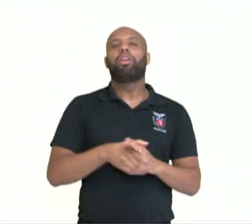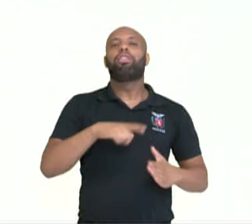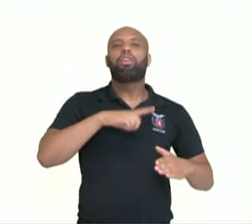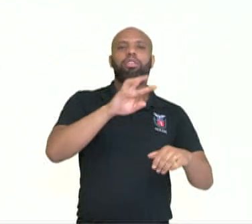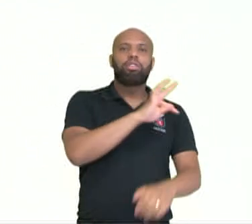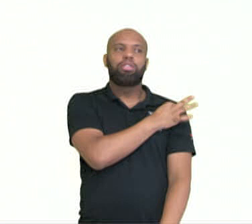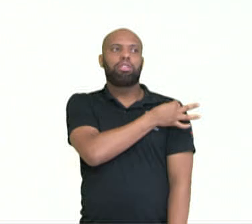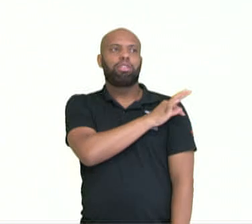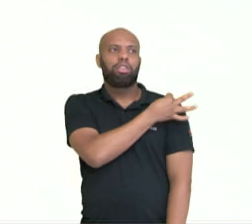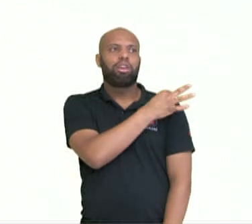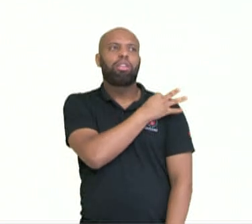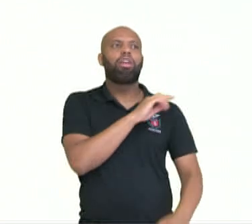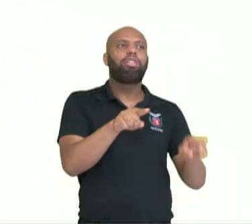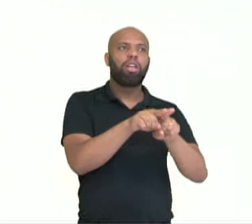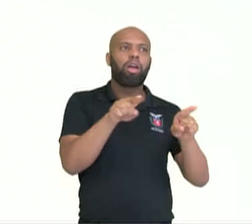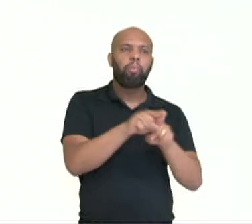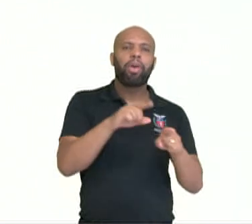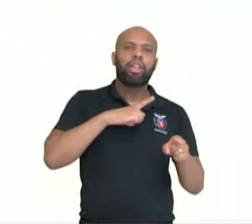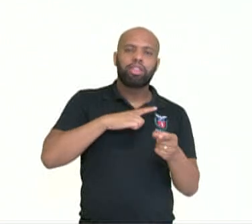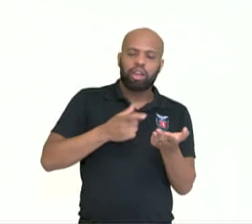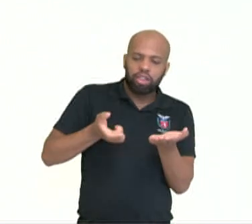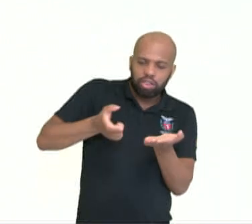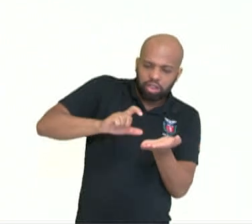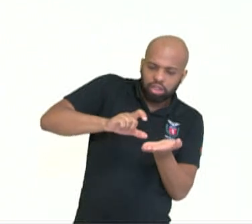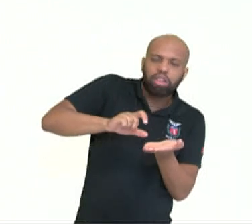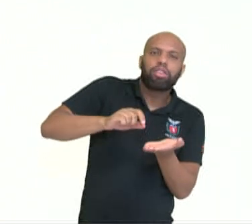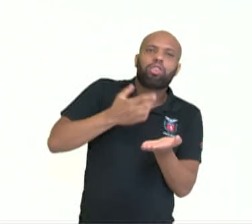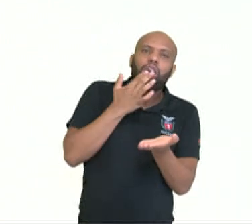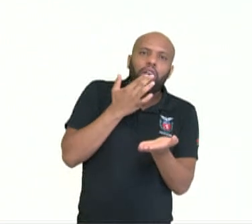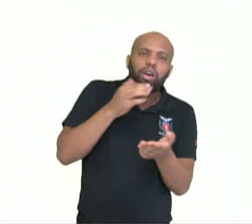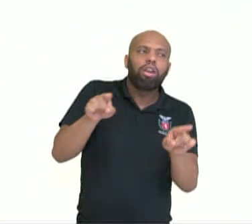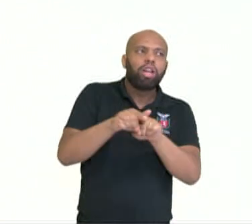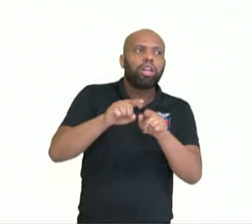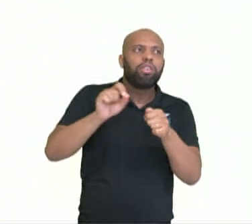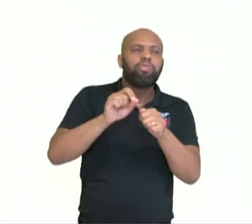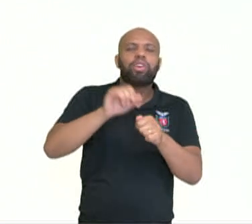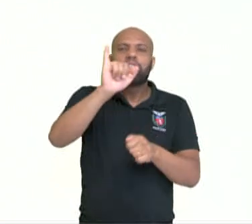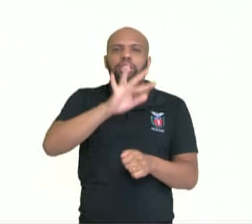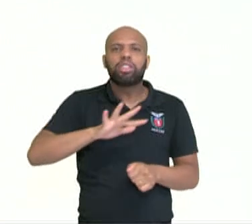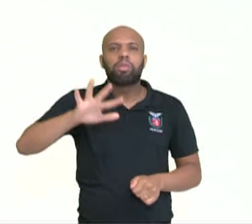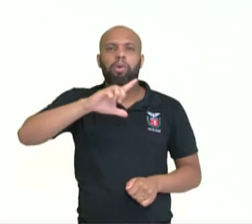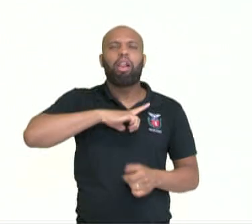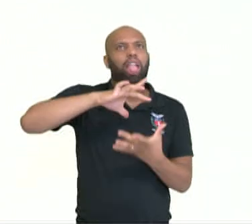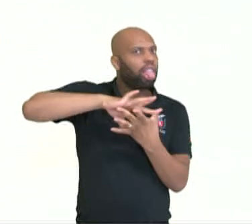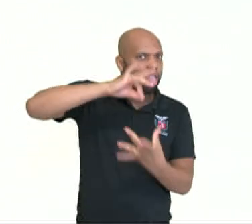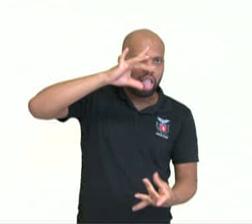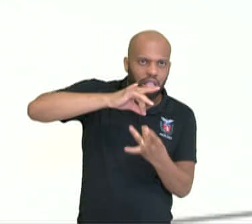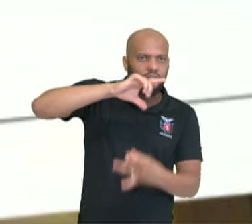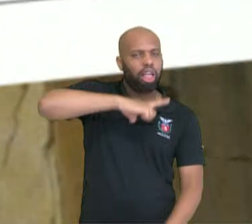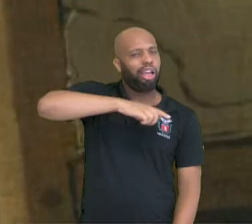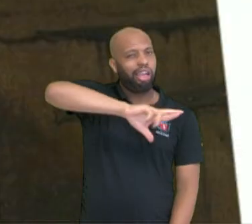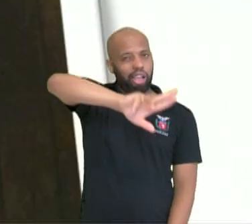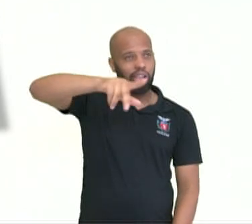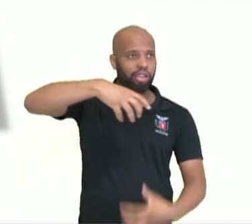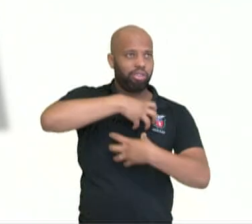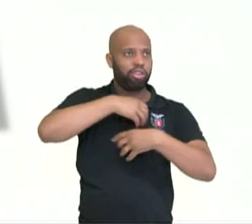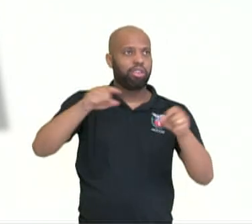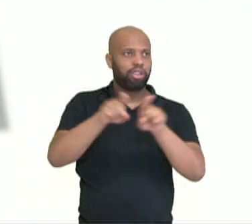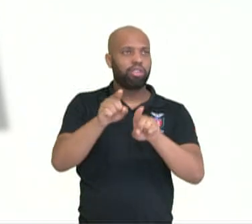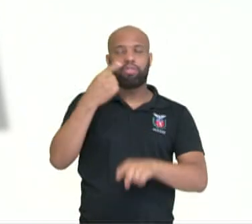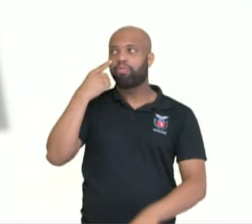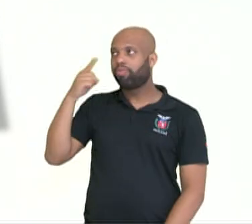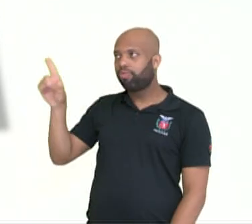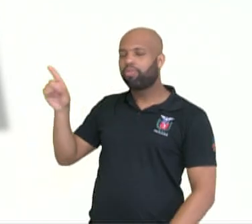de depositar pigmentos sobre uma superfície, gerando imagens figurativas, abstratas, etc, etc, etc e tal. E a gente tem